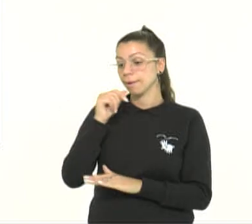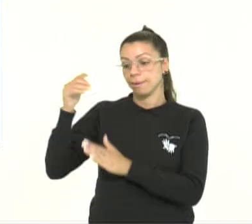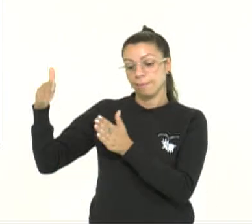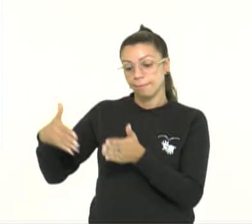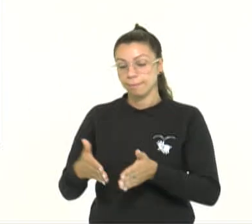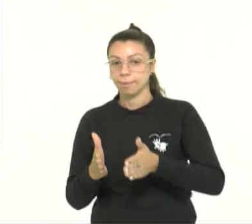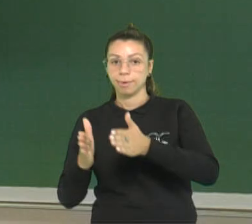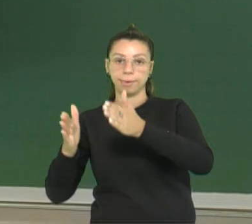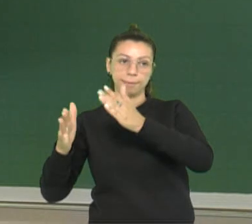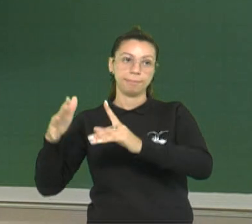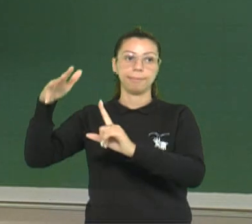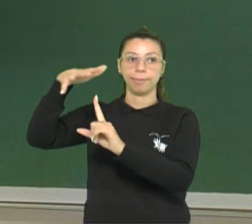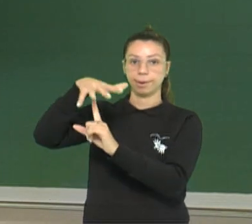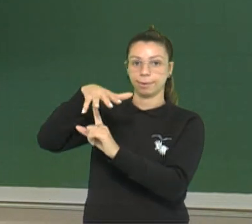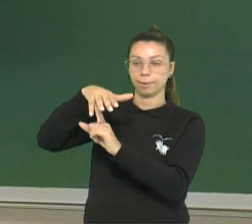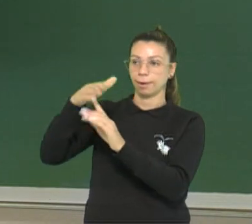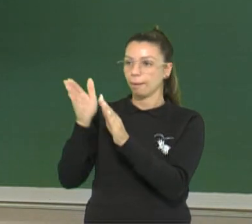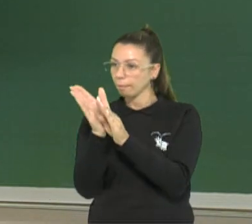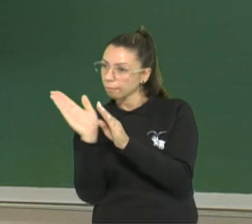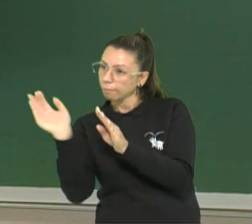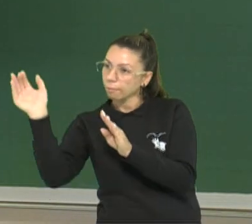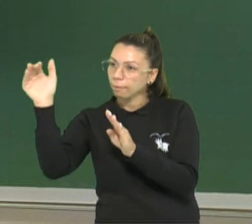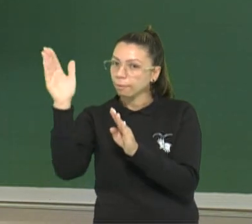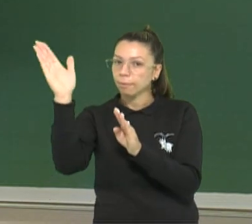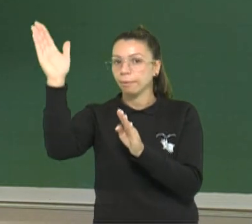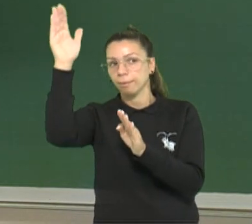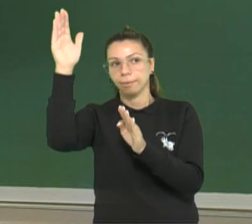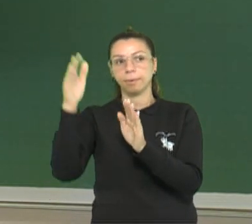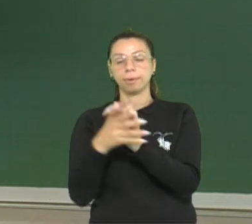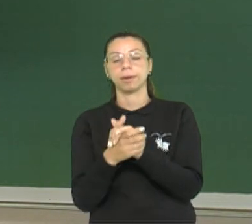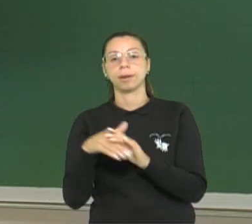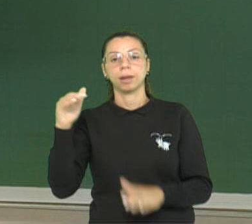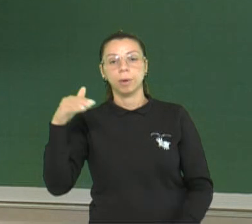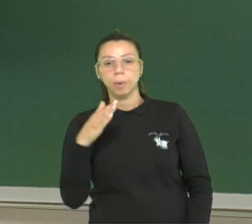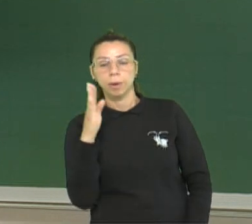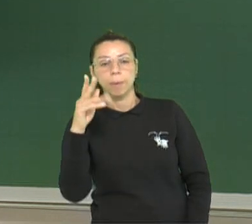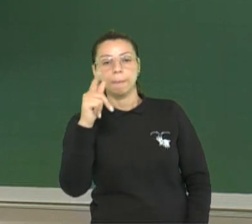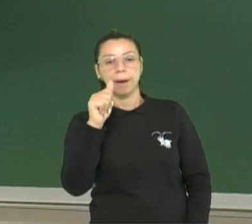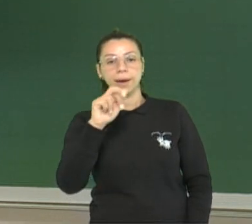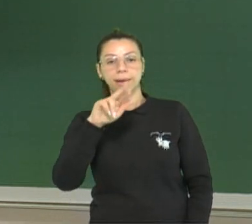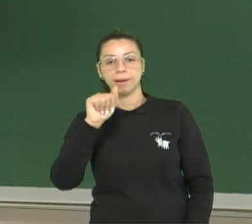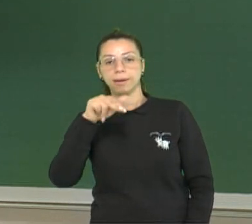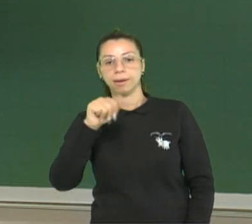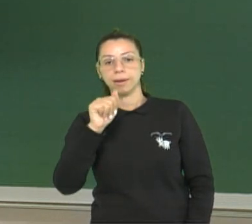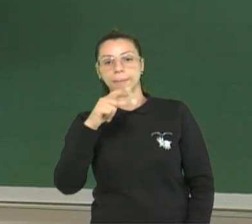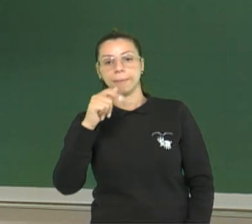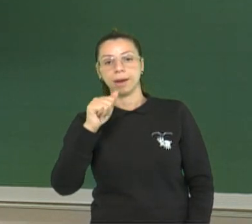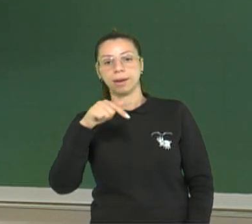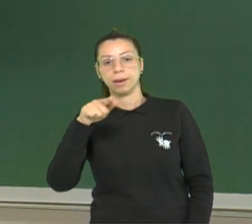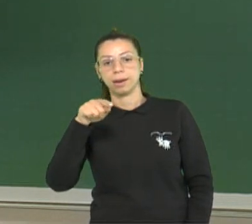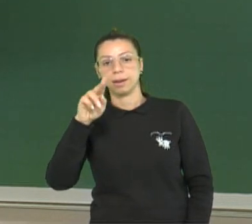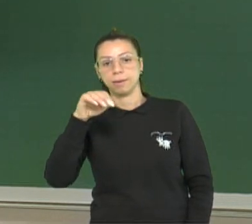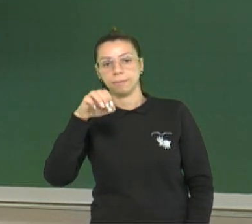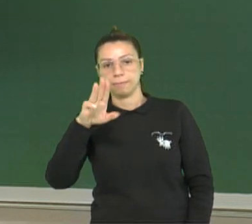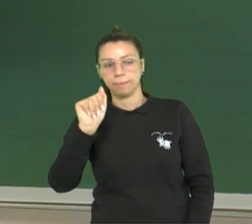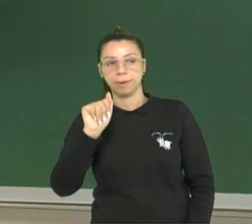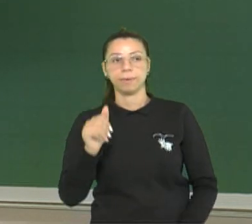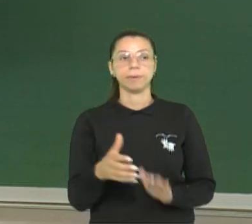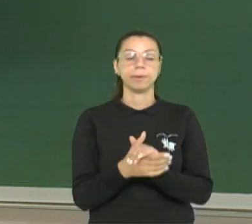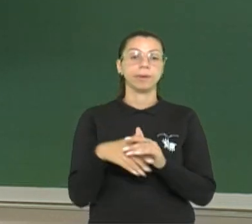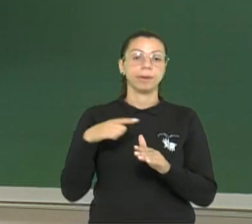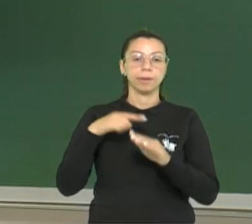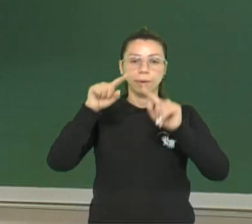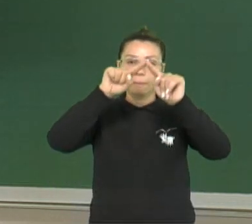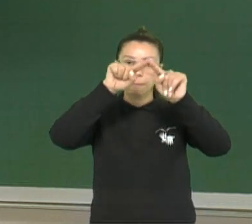nós temos aqui o Rio Paraná, Rio Paranapanema, e isso aqui constitui a bacia do Rio Paraná. Então, nesta